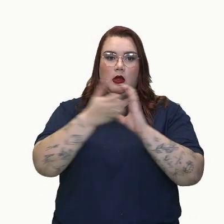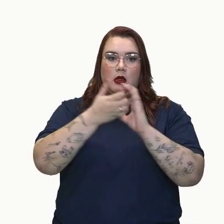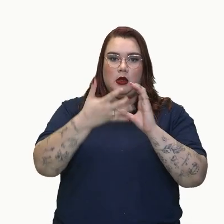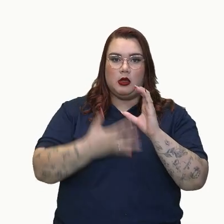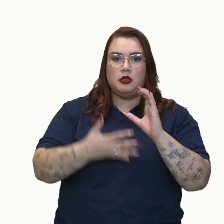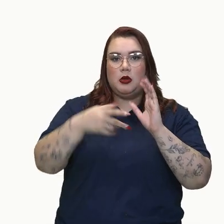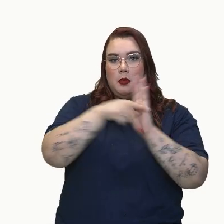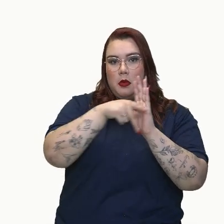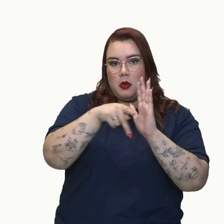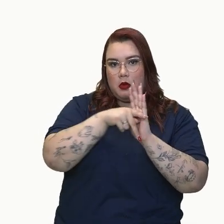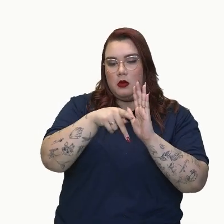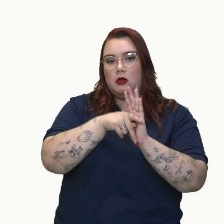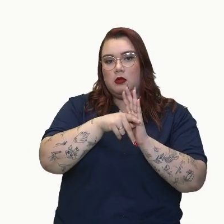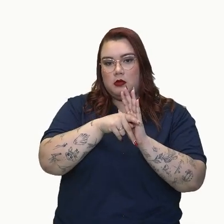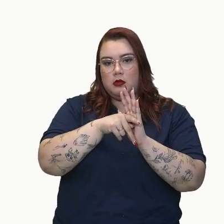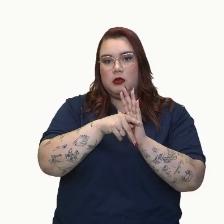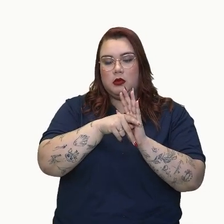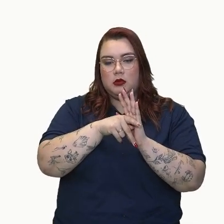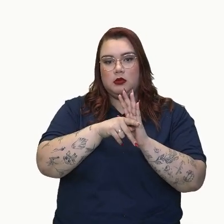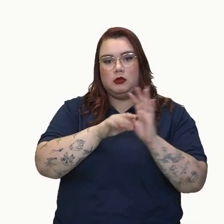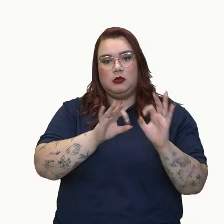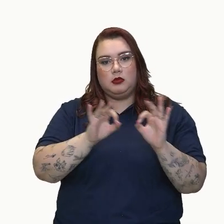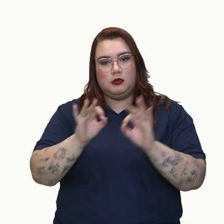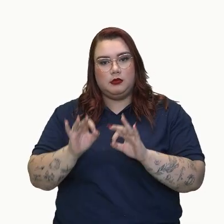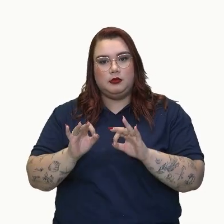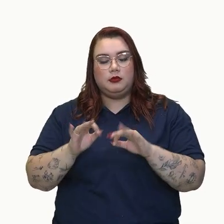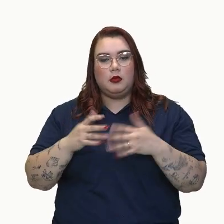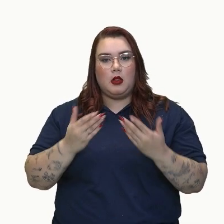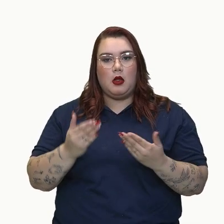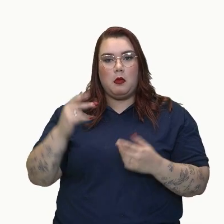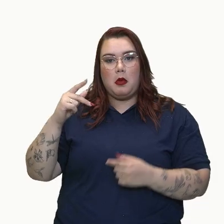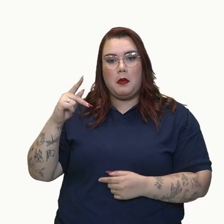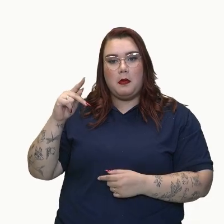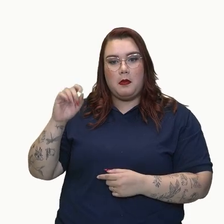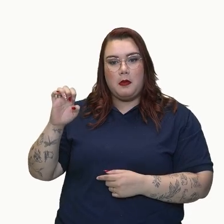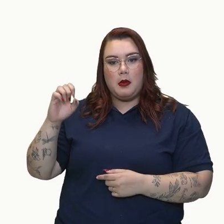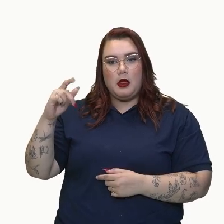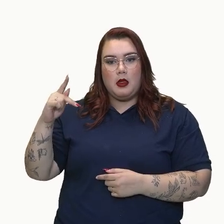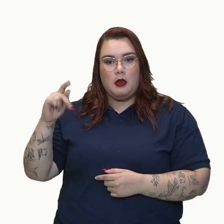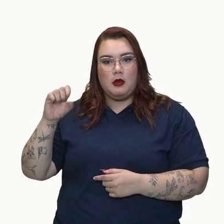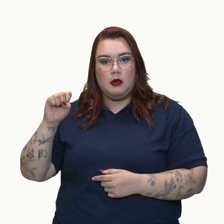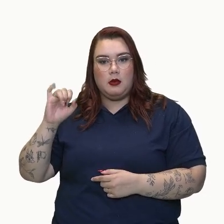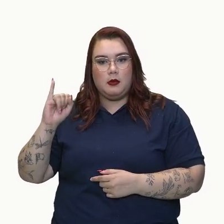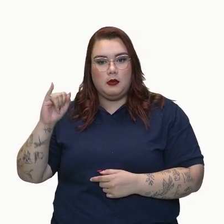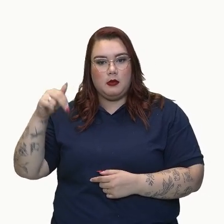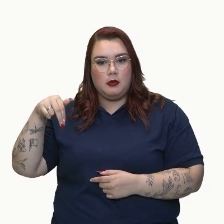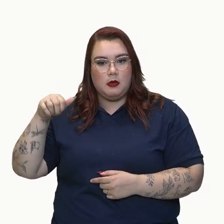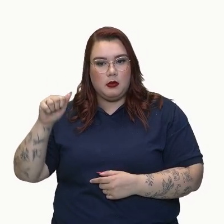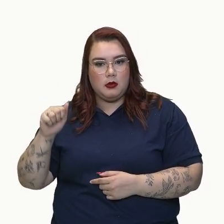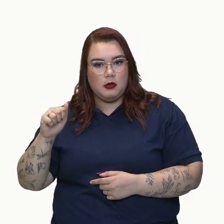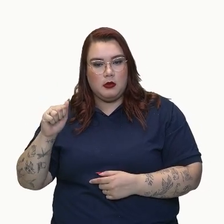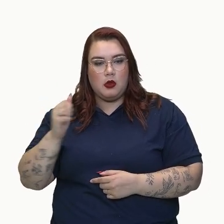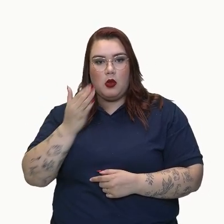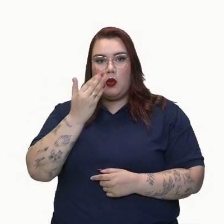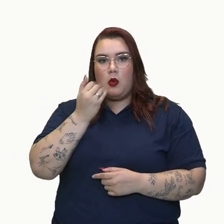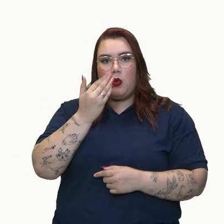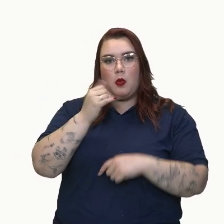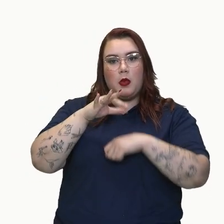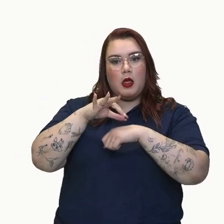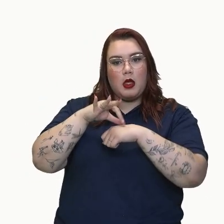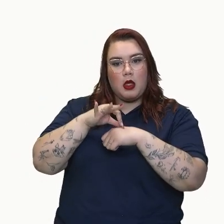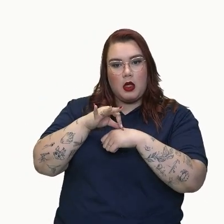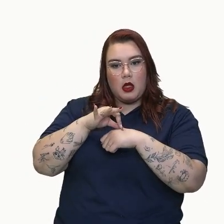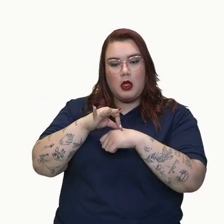característica, tá? Então, a pepsina, um exemplo que eu posso dar é para digestão de carnes e outras